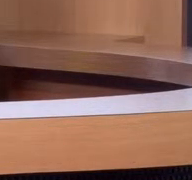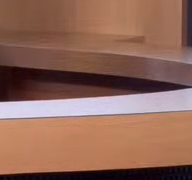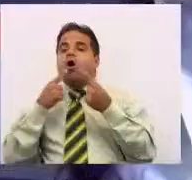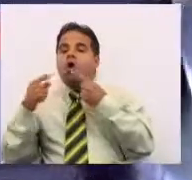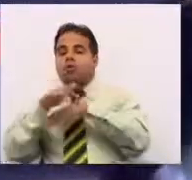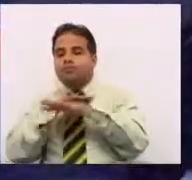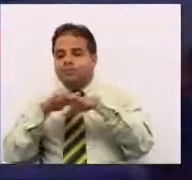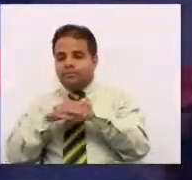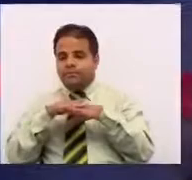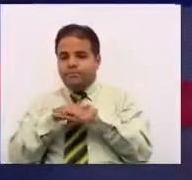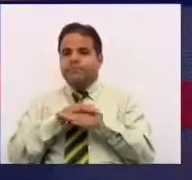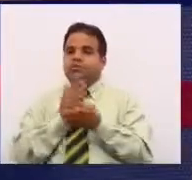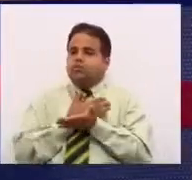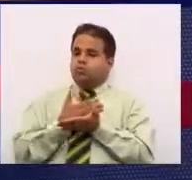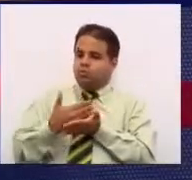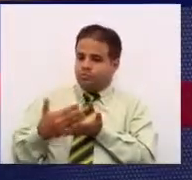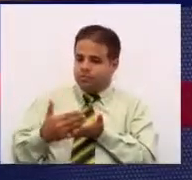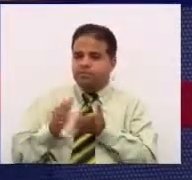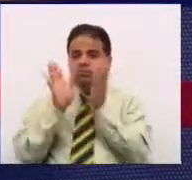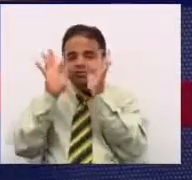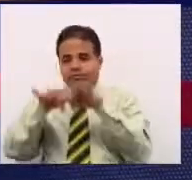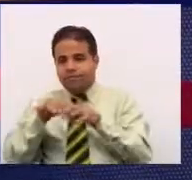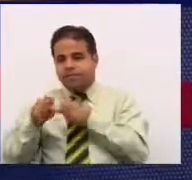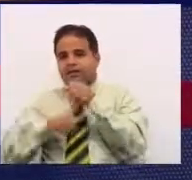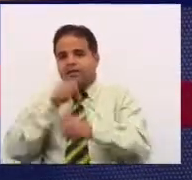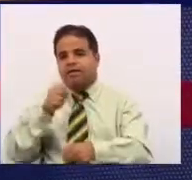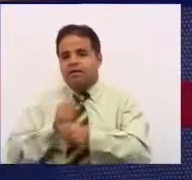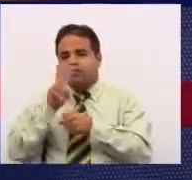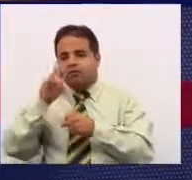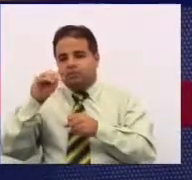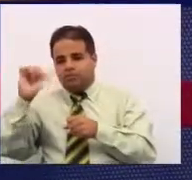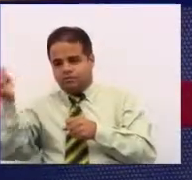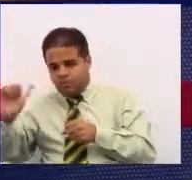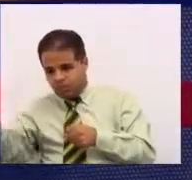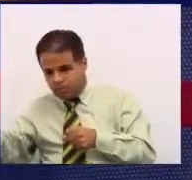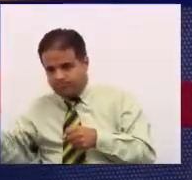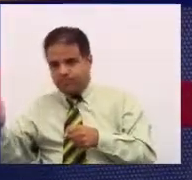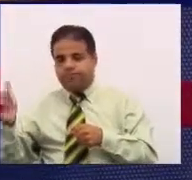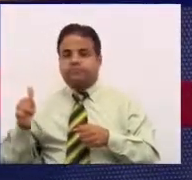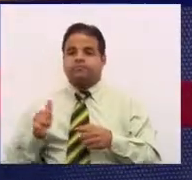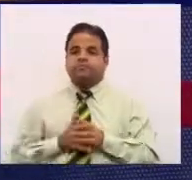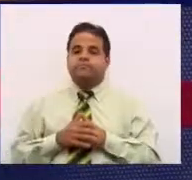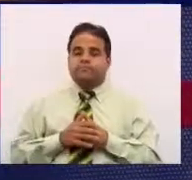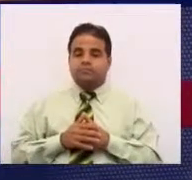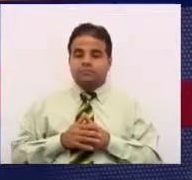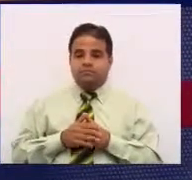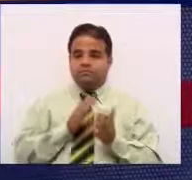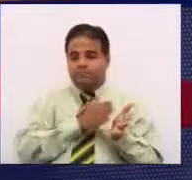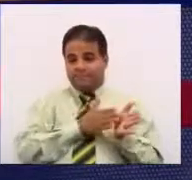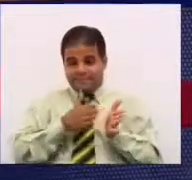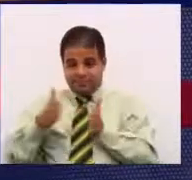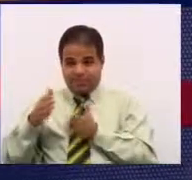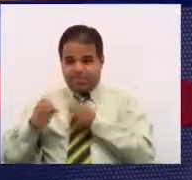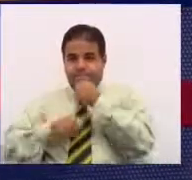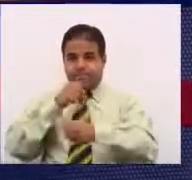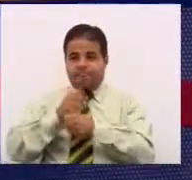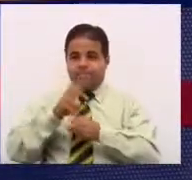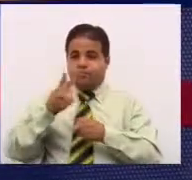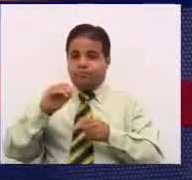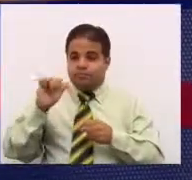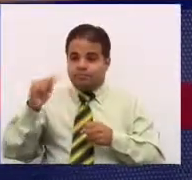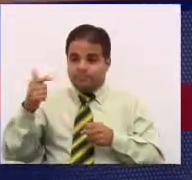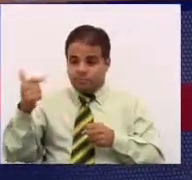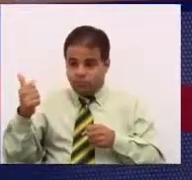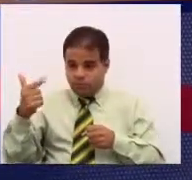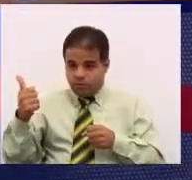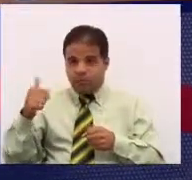ouvida. Nós demos início no final de 2011 e ao longo do ano 2012 nós realizamos uma